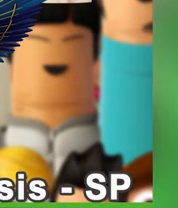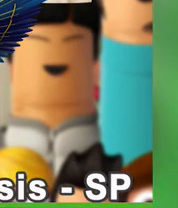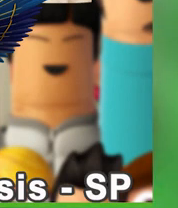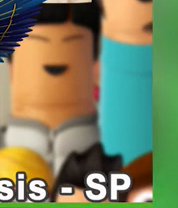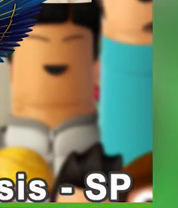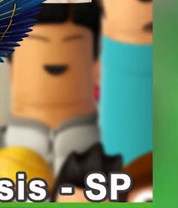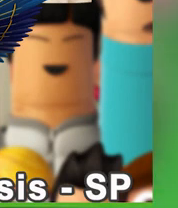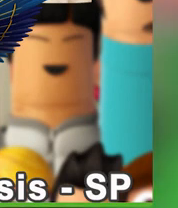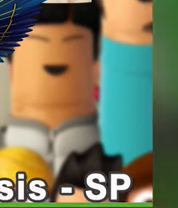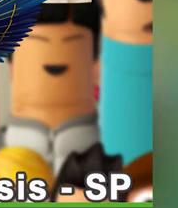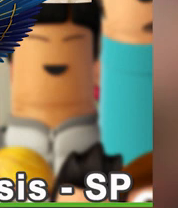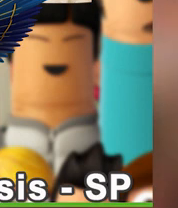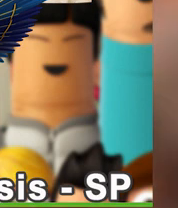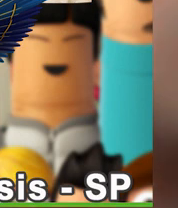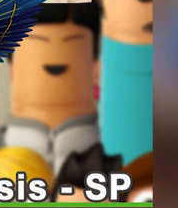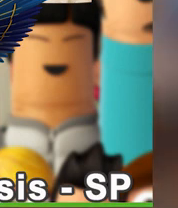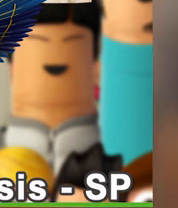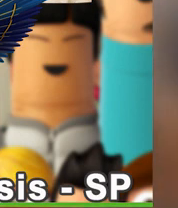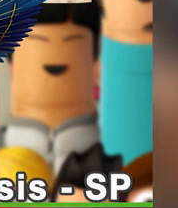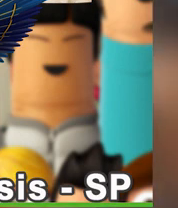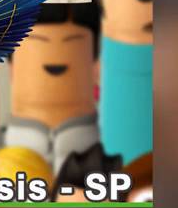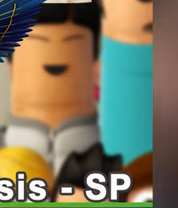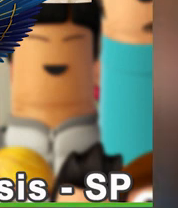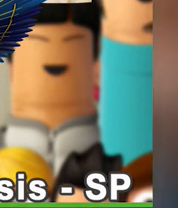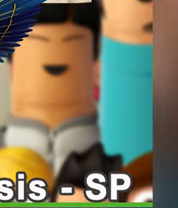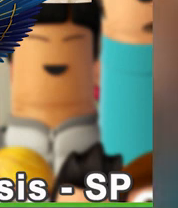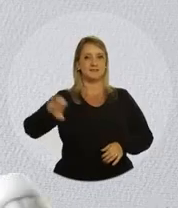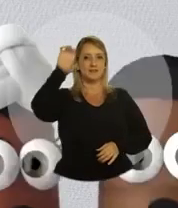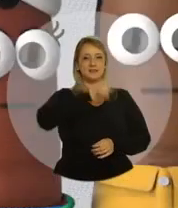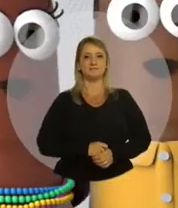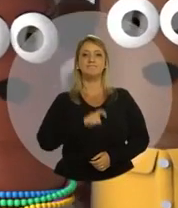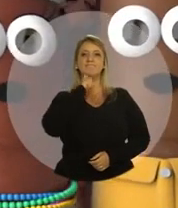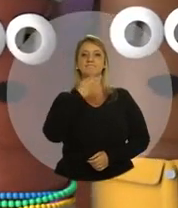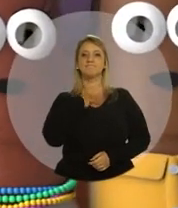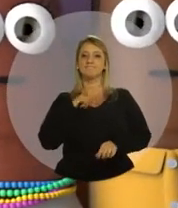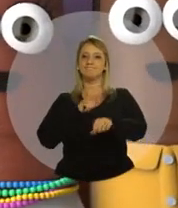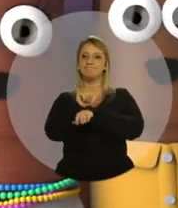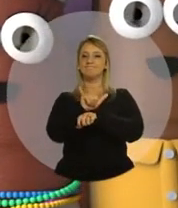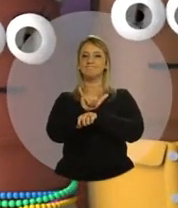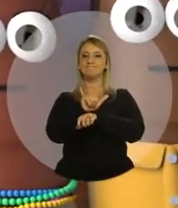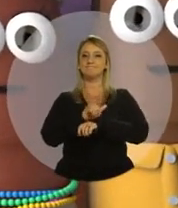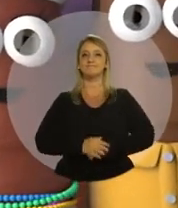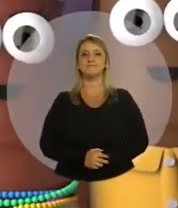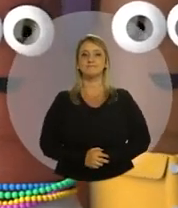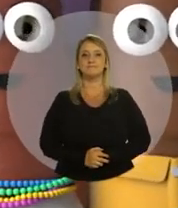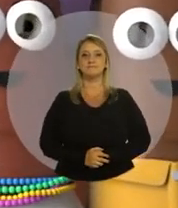Não deixe para depois. A digital de cada um faz a diferença. Não pode faltar ninguém.